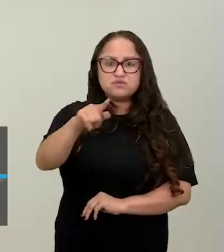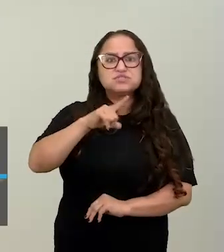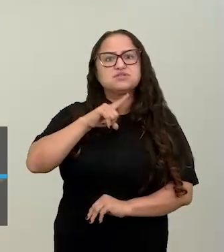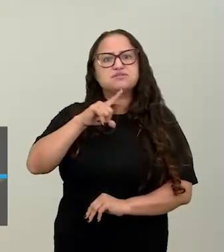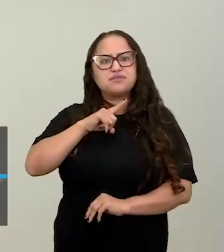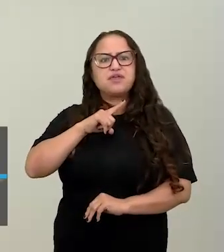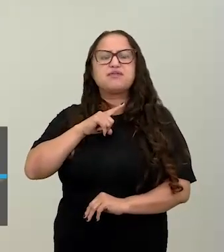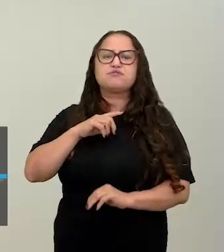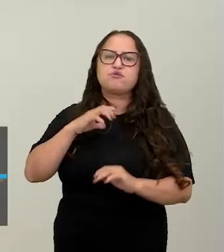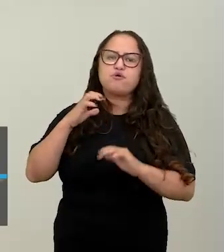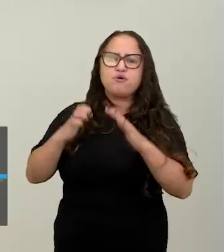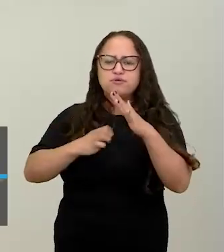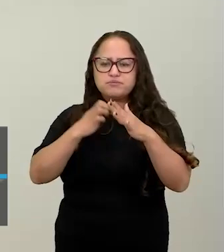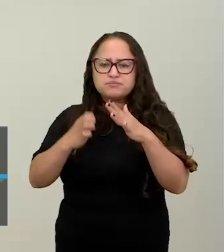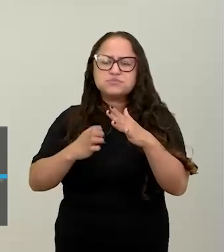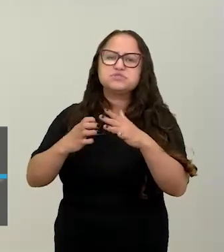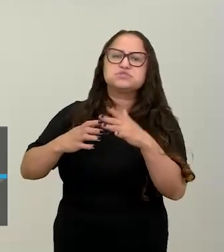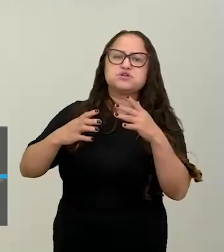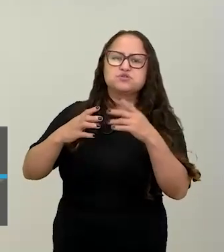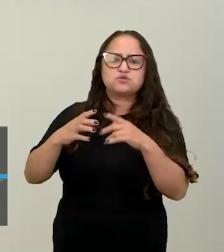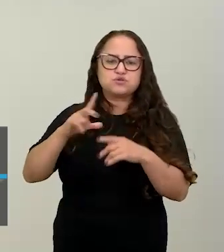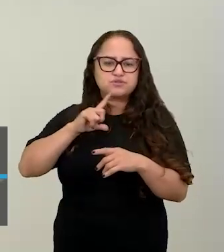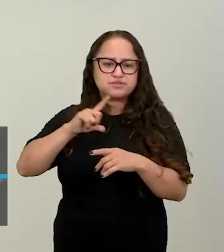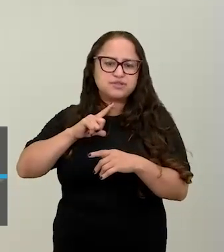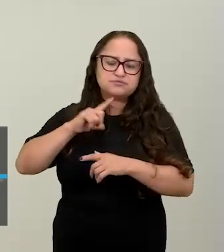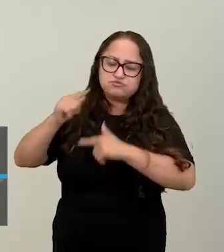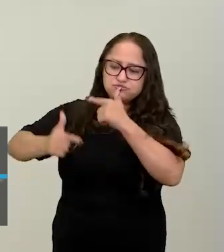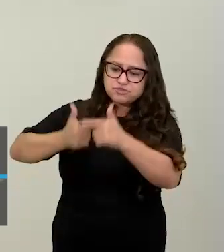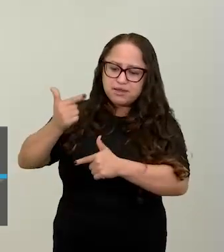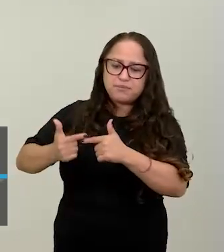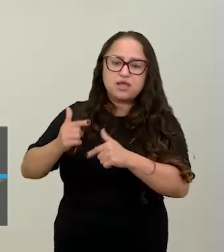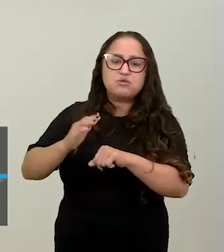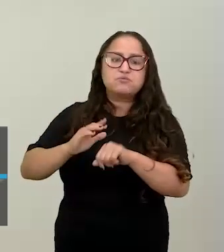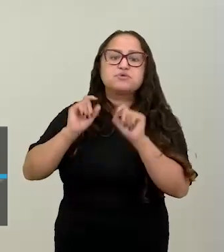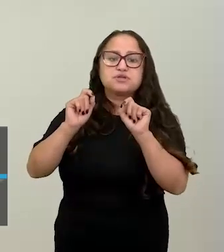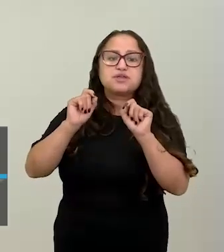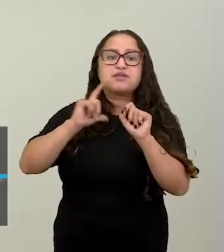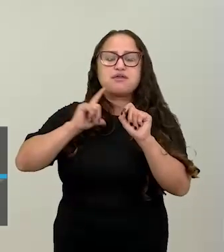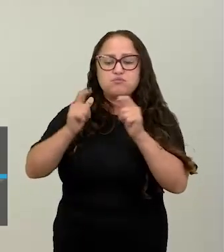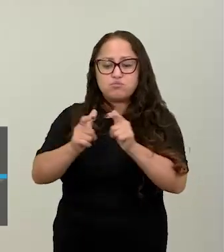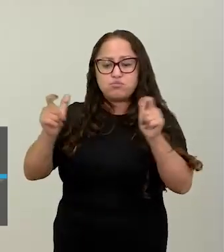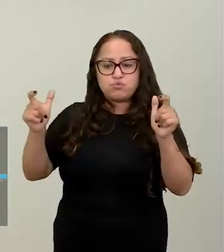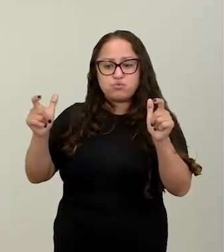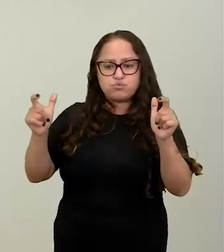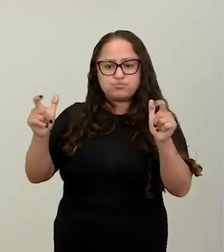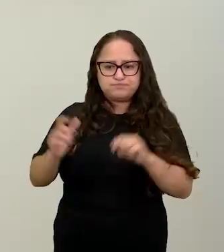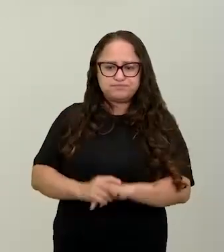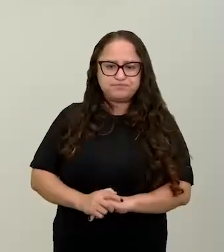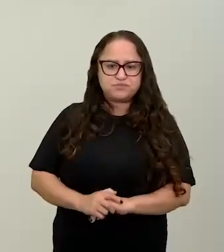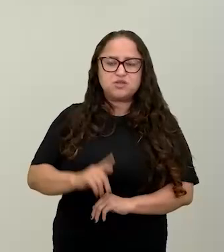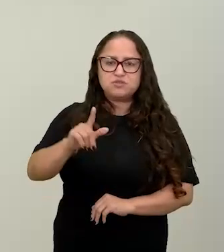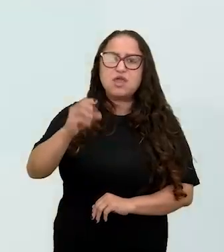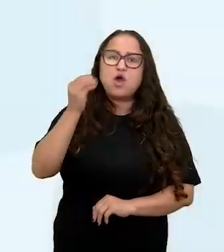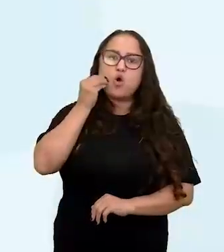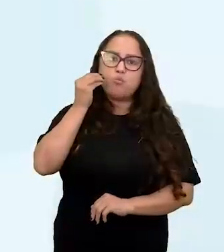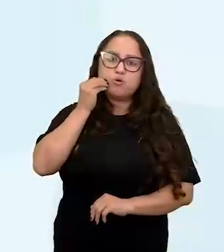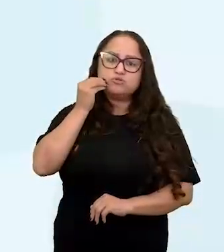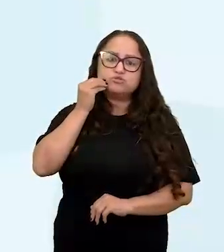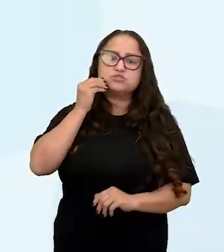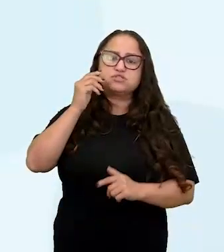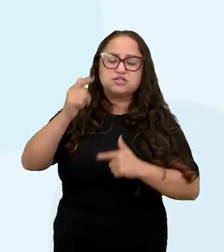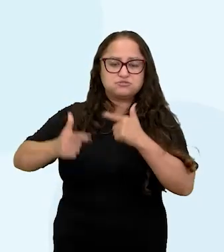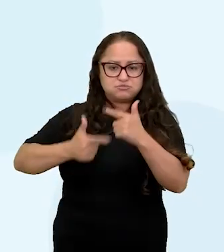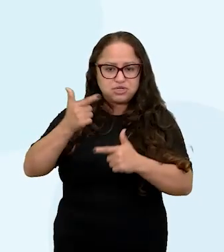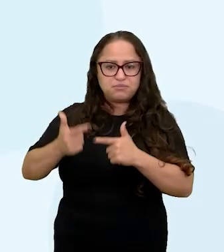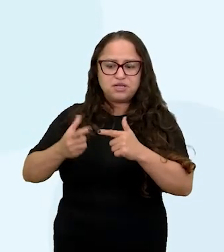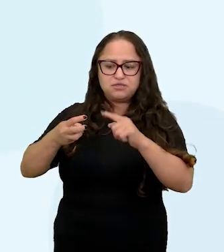de trabalho, que é o que vai aparecer. O mercado de trabalho, para quem é cientista político, é muito amplo, né? Você tem a oportunidade de trabalhar aí nos